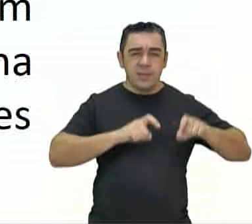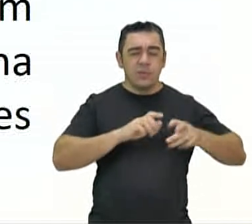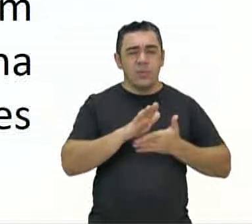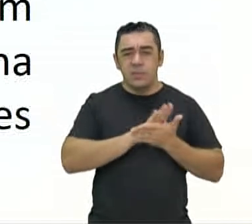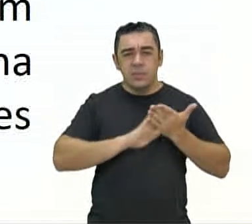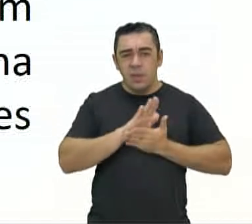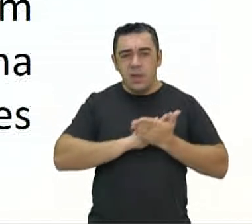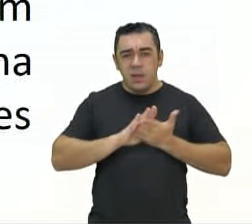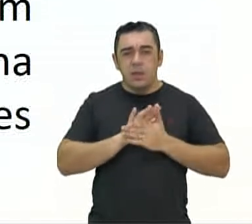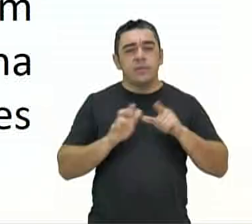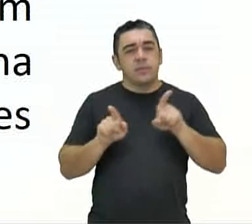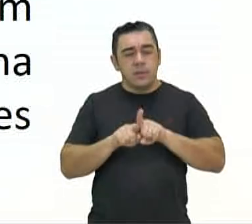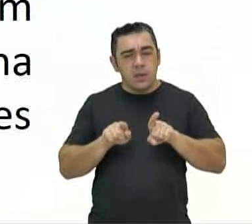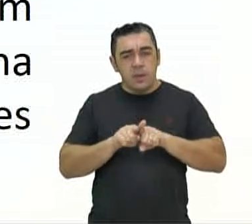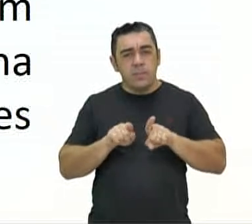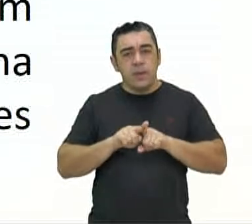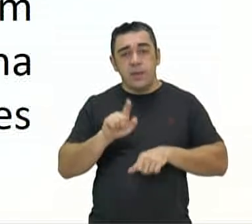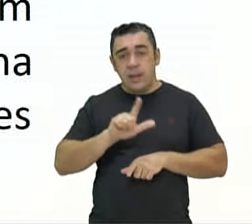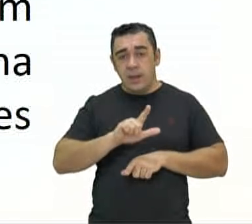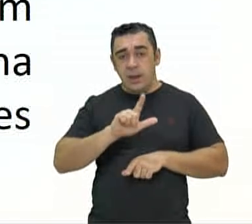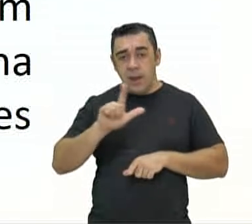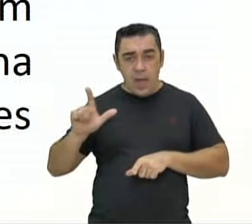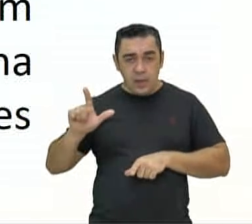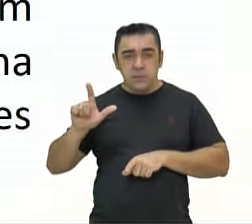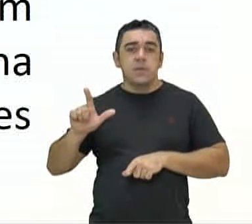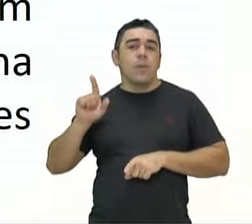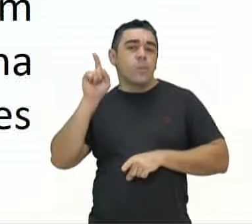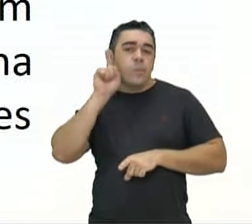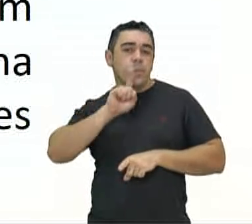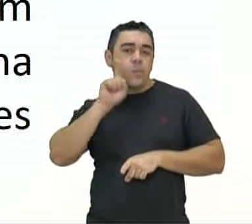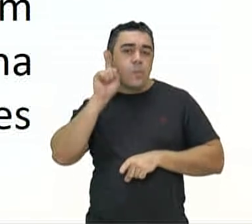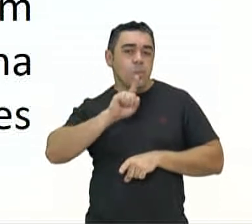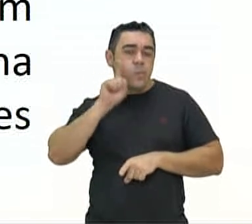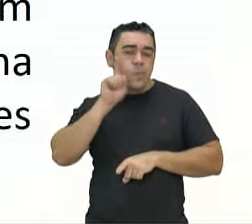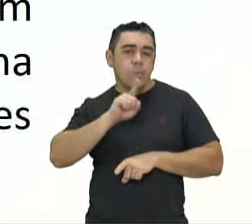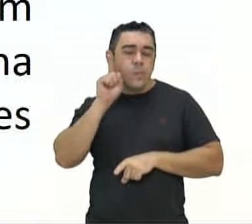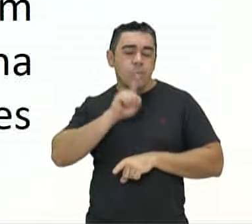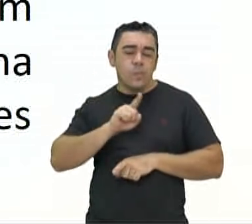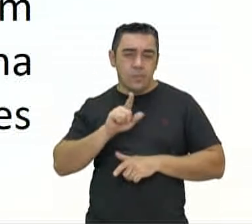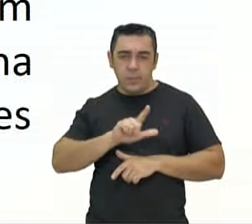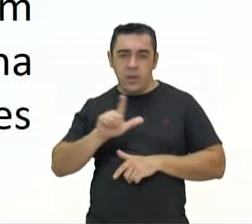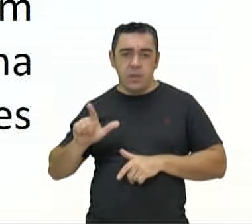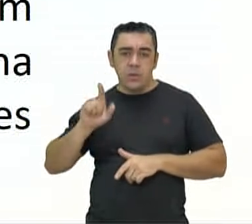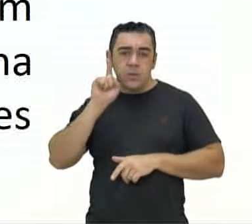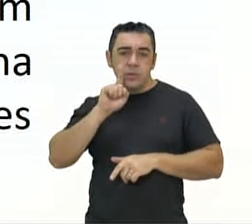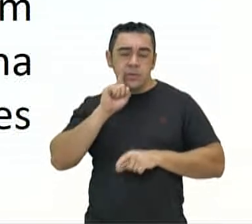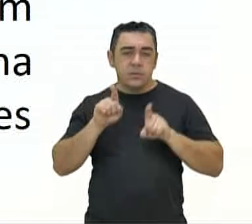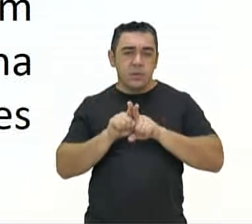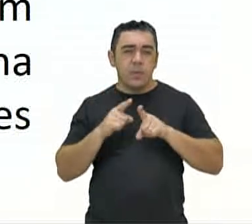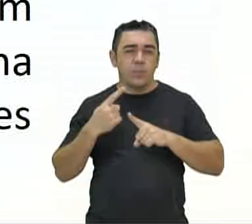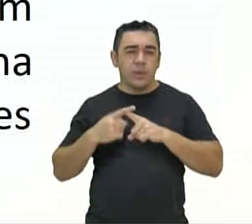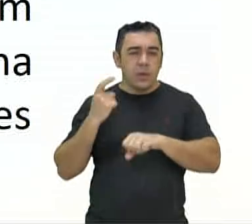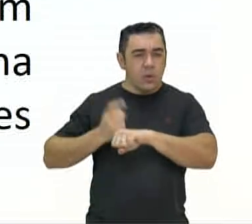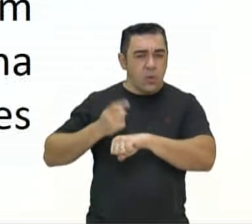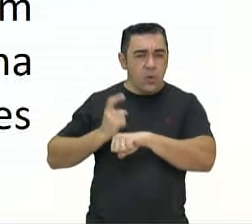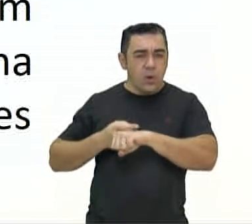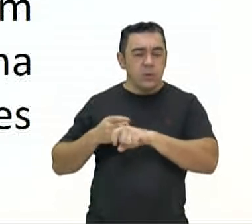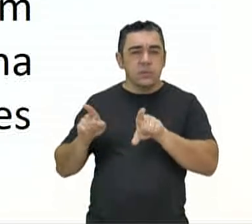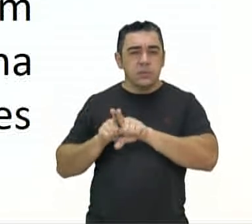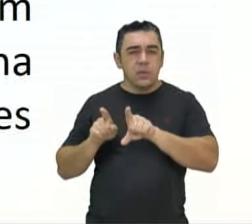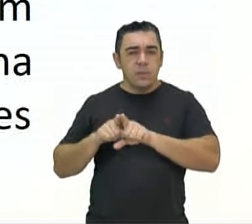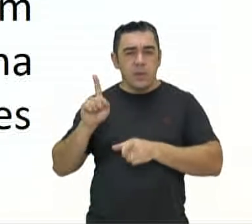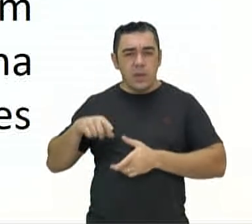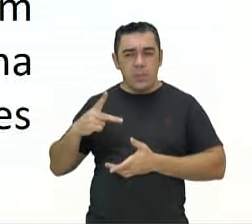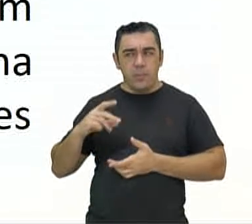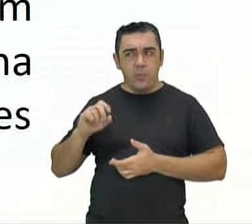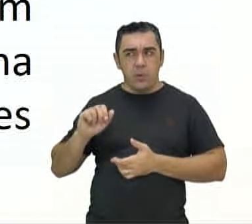como na porção leste dos Estados Unidos, leste, devido à presença das rochas e do clima polar.